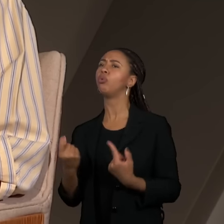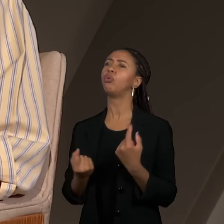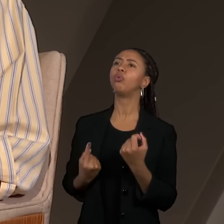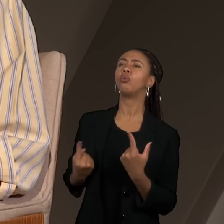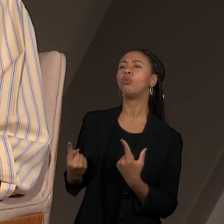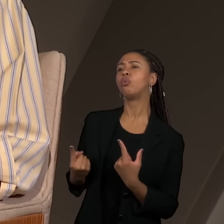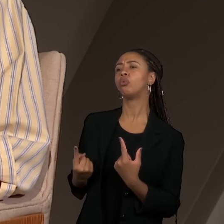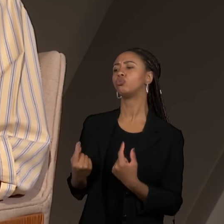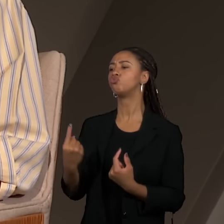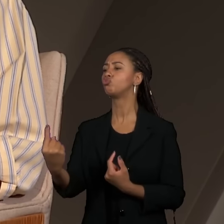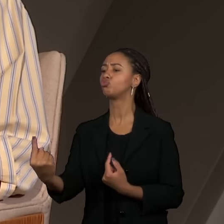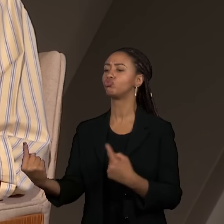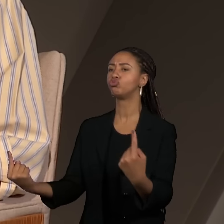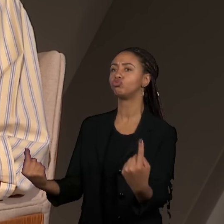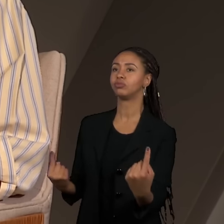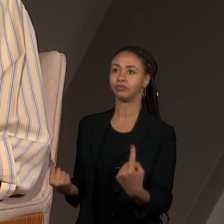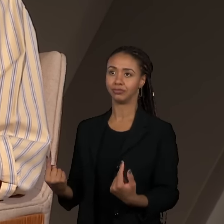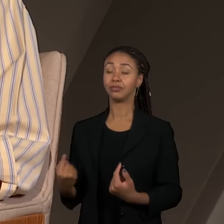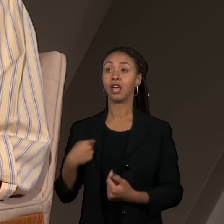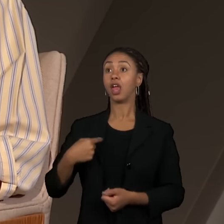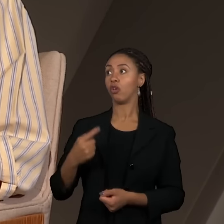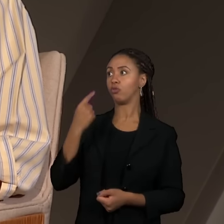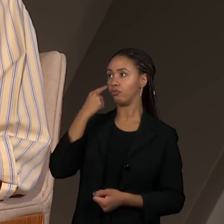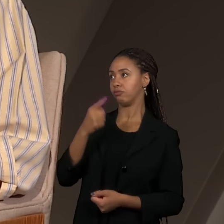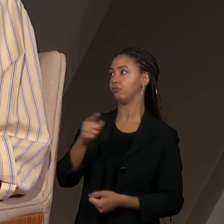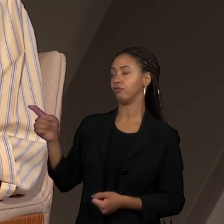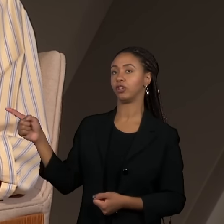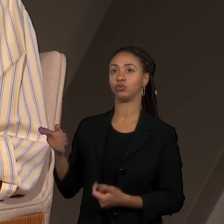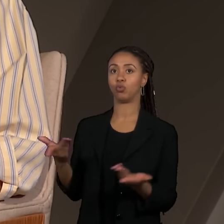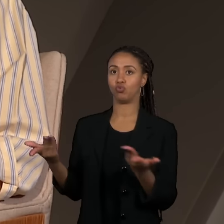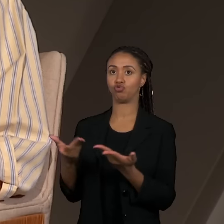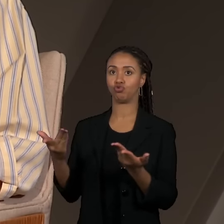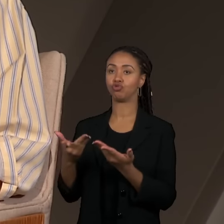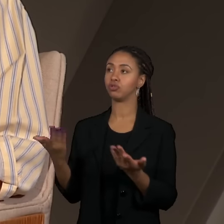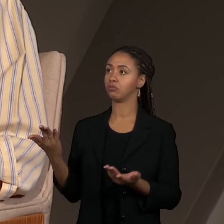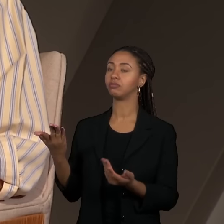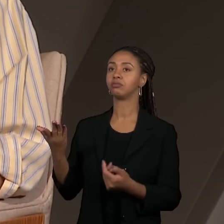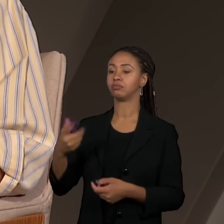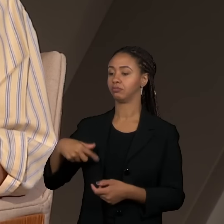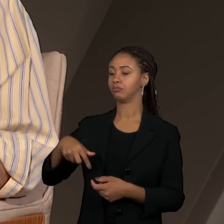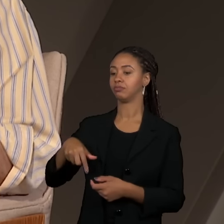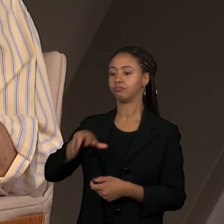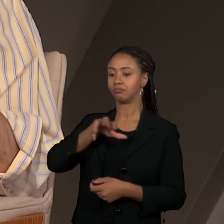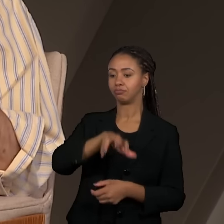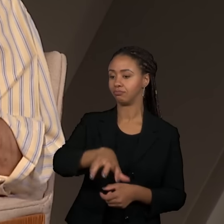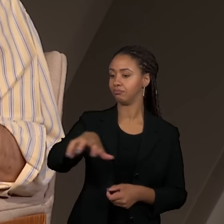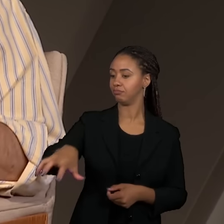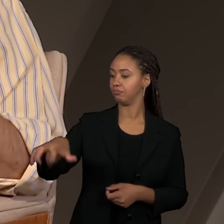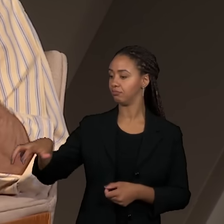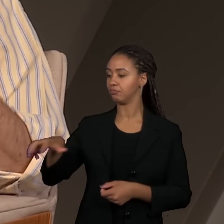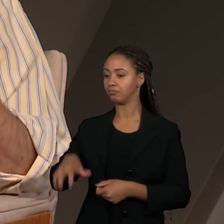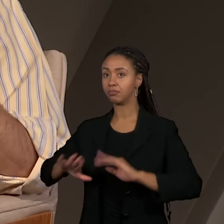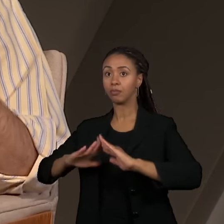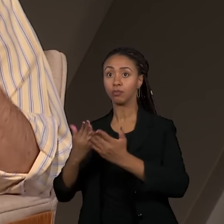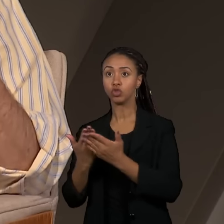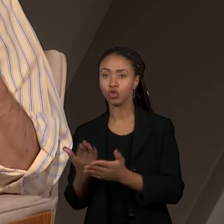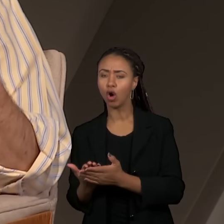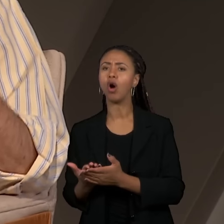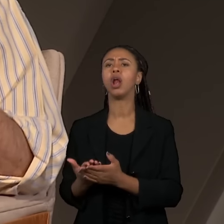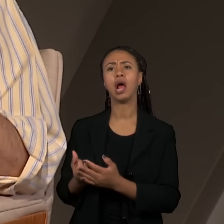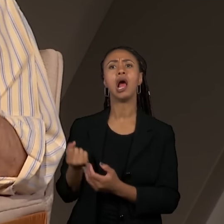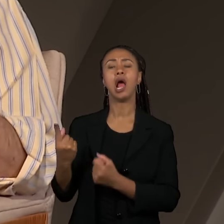né quando eu vejo a a rede também eu tô vendo isso né Tem lá um movimento de pessoas querendo mudar